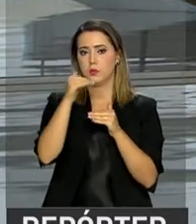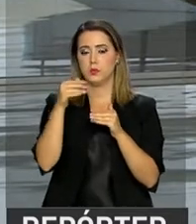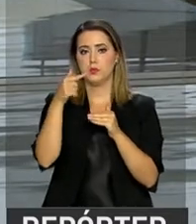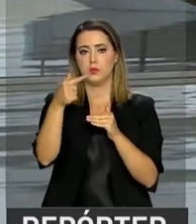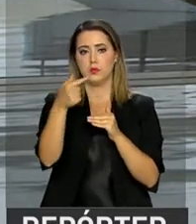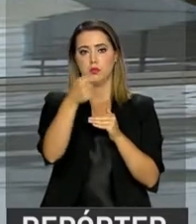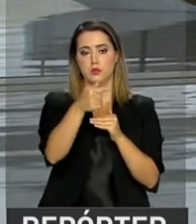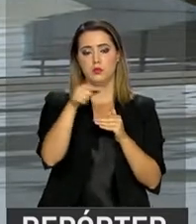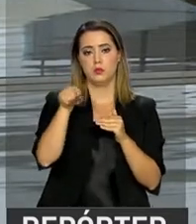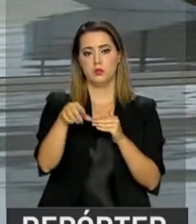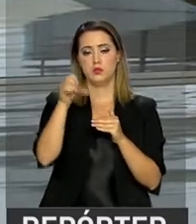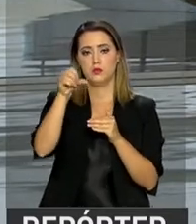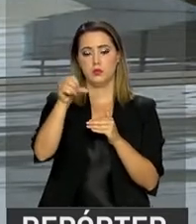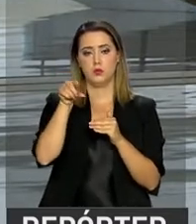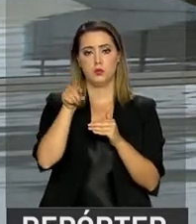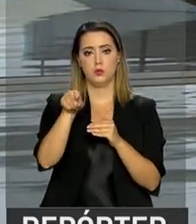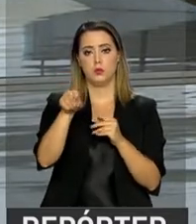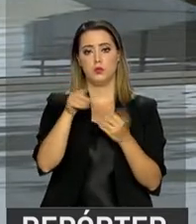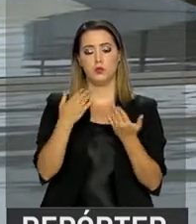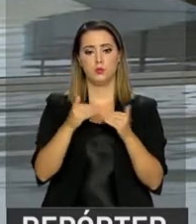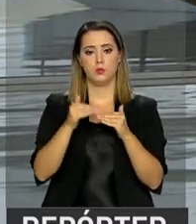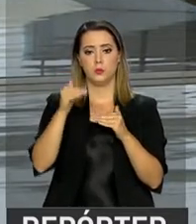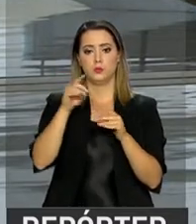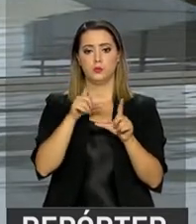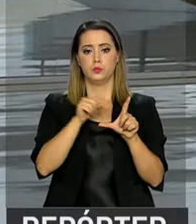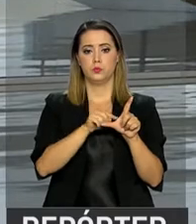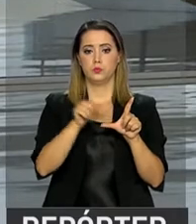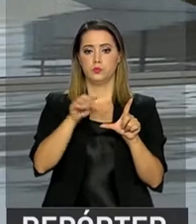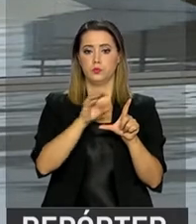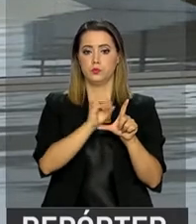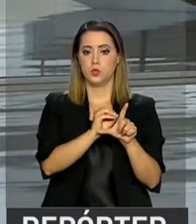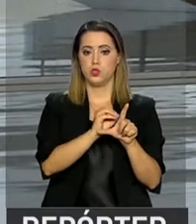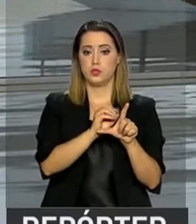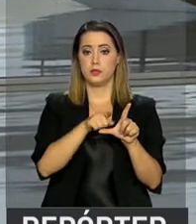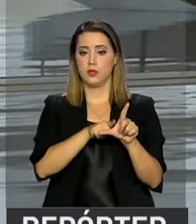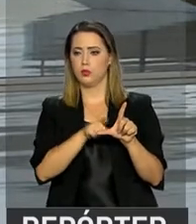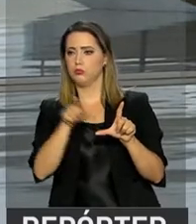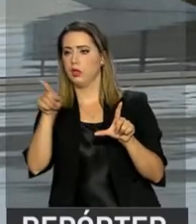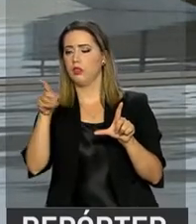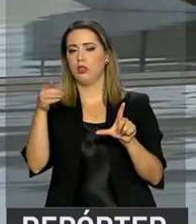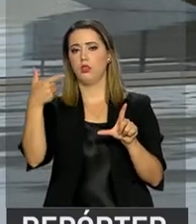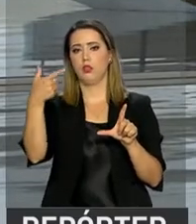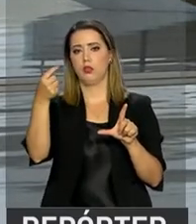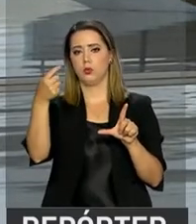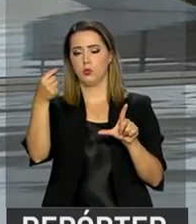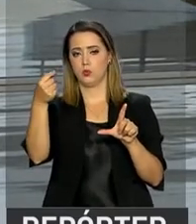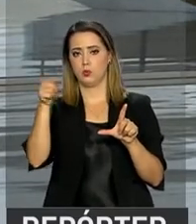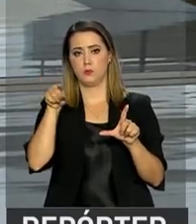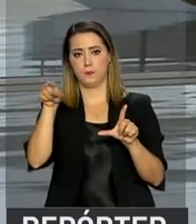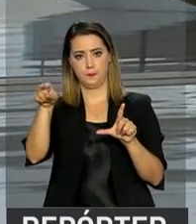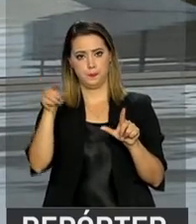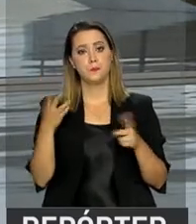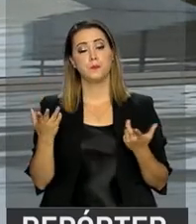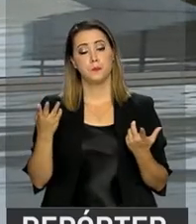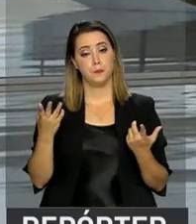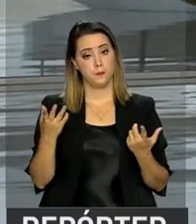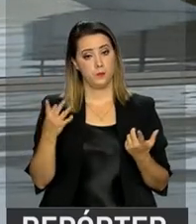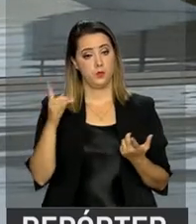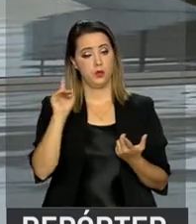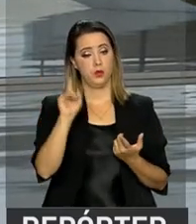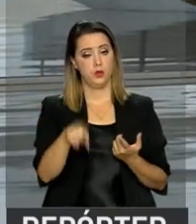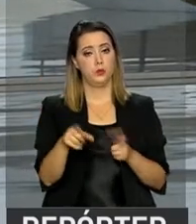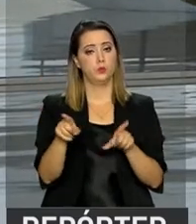77,9 pontos numa escala que vai de zero a 200 pontos segundo a confederação nacional do